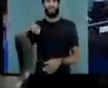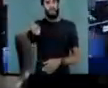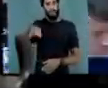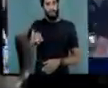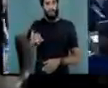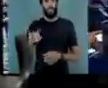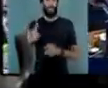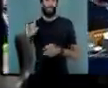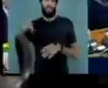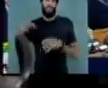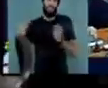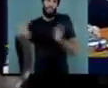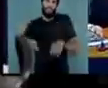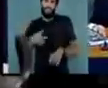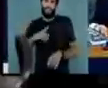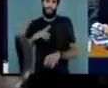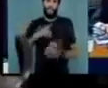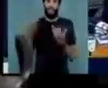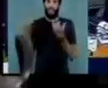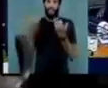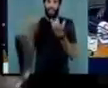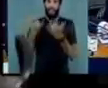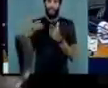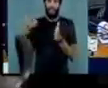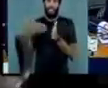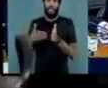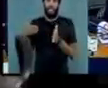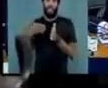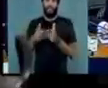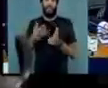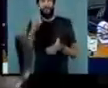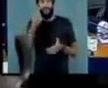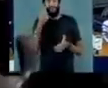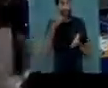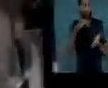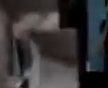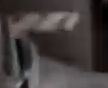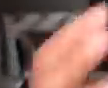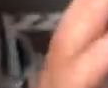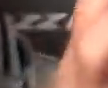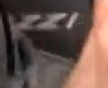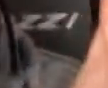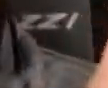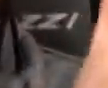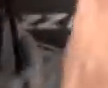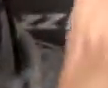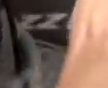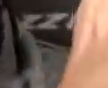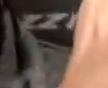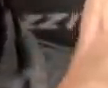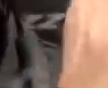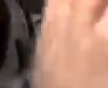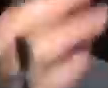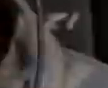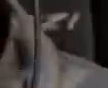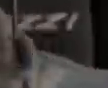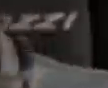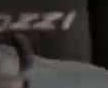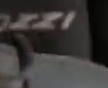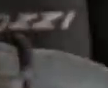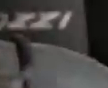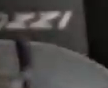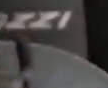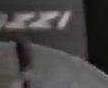obstrução de Justiça tendo acesso a documentos que não às vezes seria colocado para ele neste